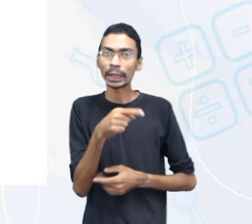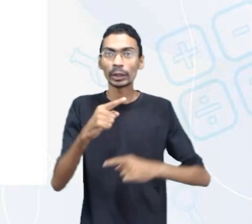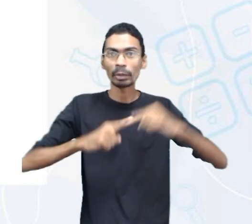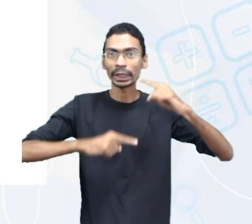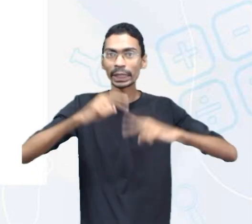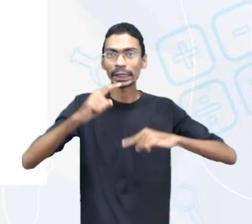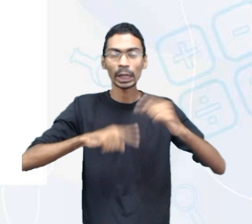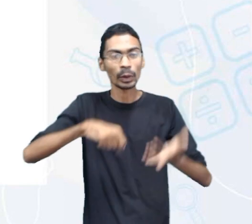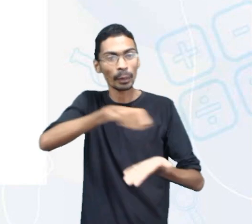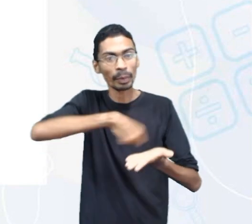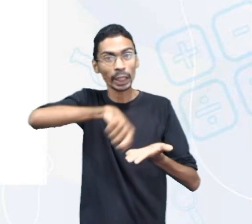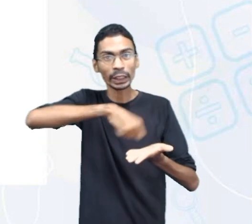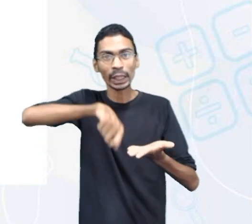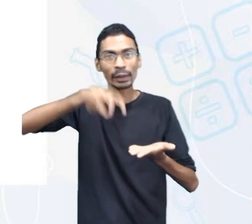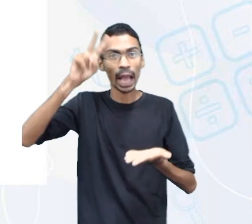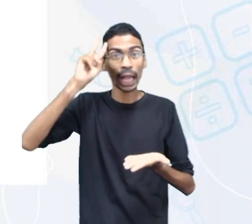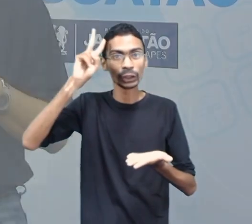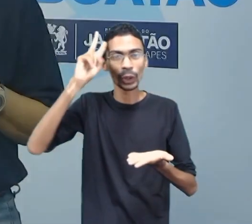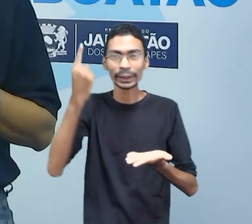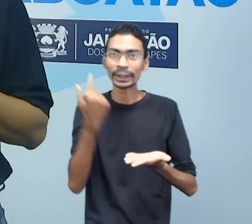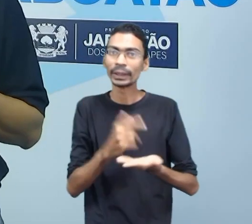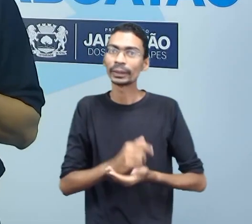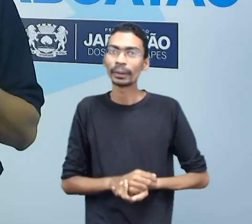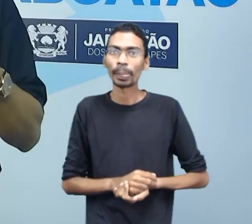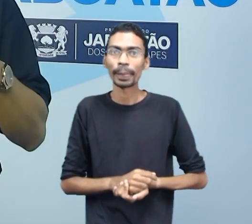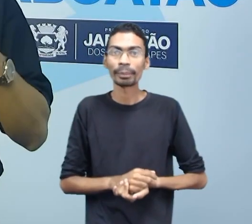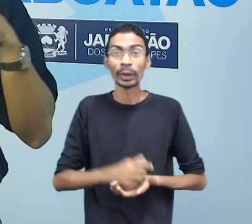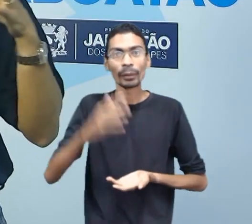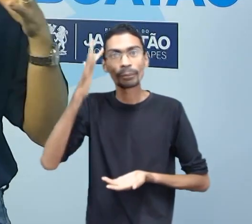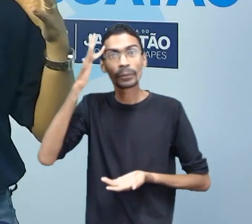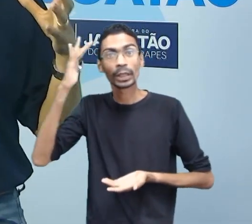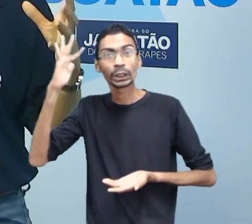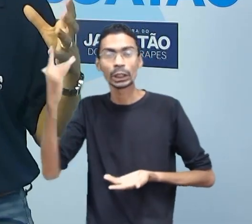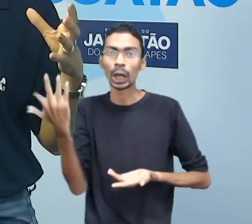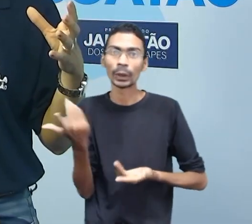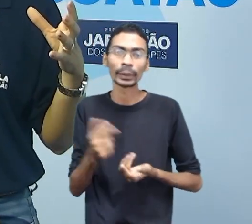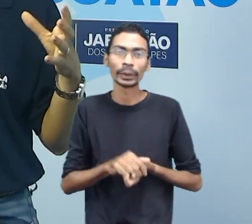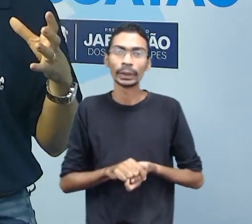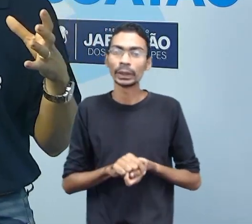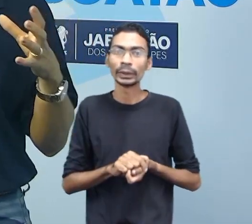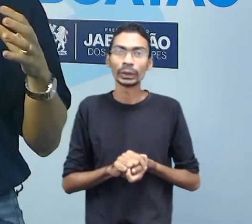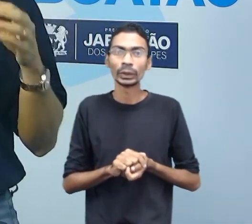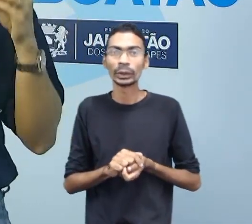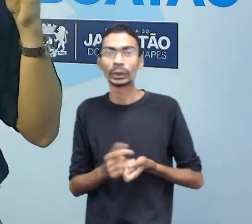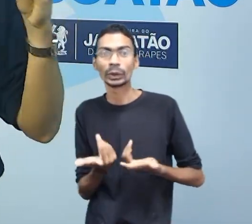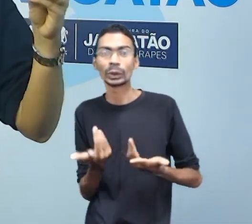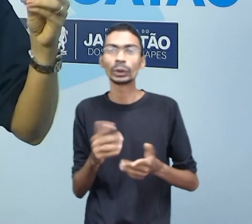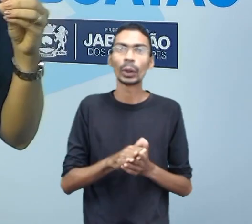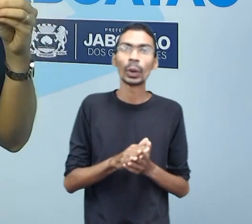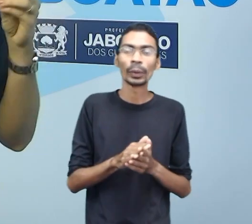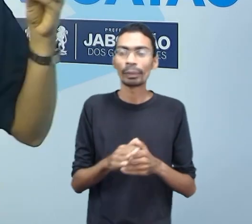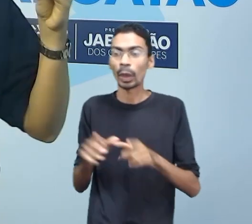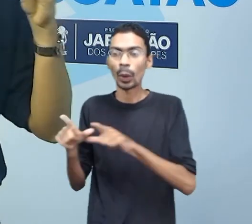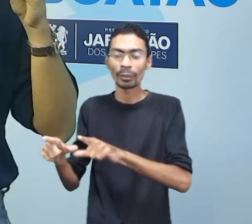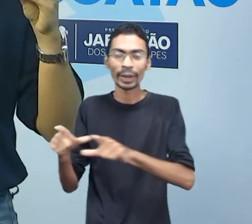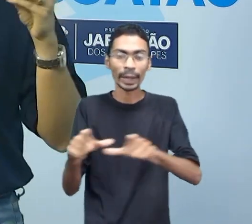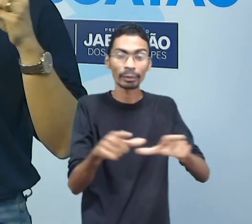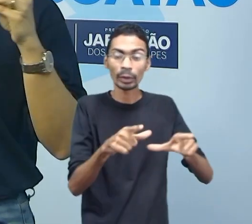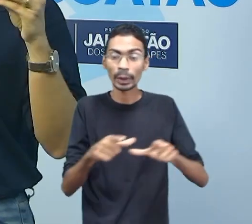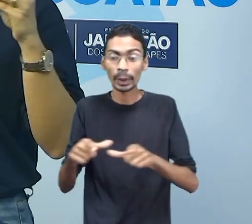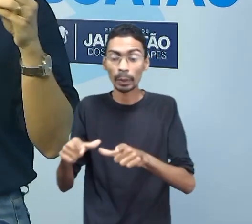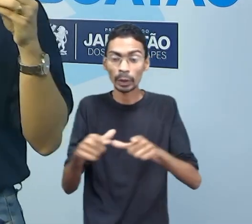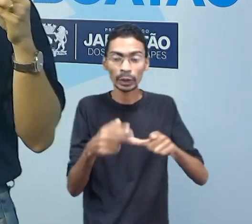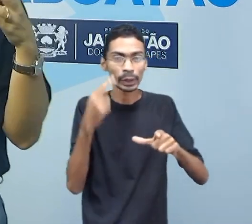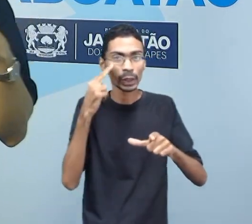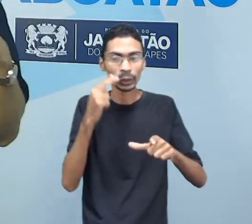para escrever a história Vamos pensar num grande quebra-cabeça onde as peças estão espalhadas